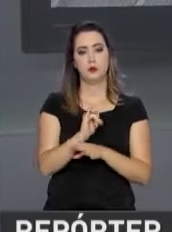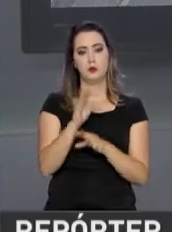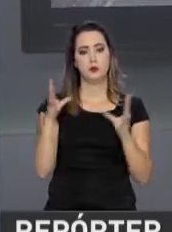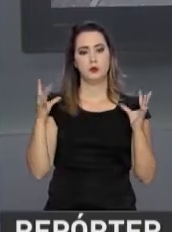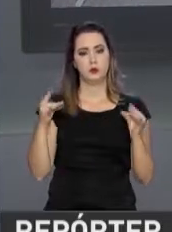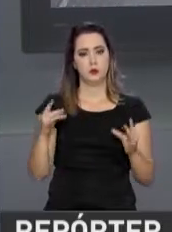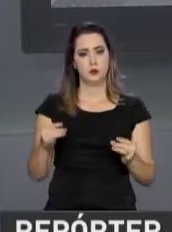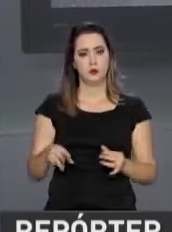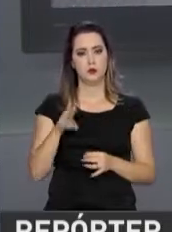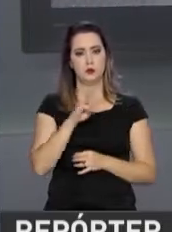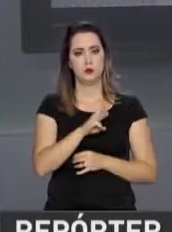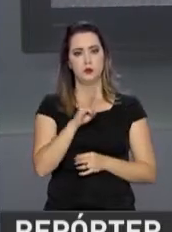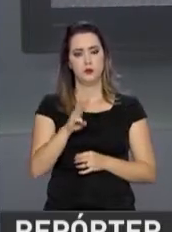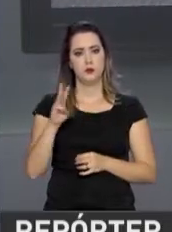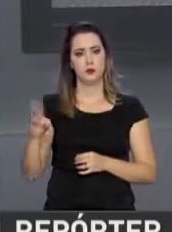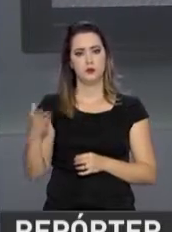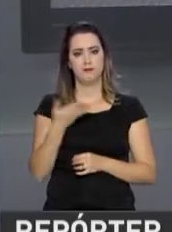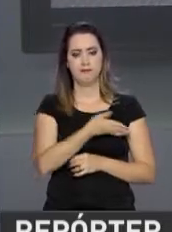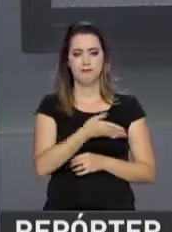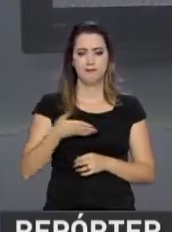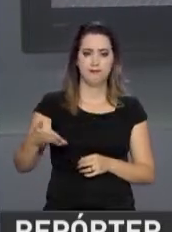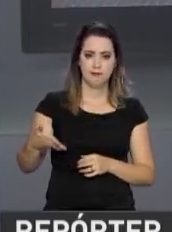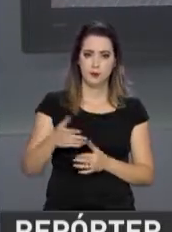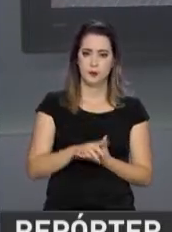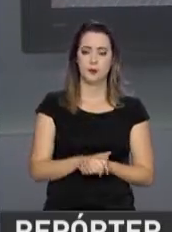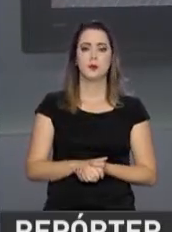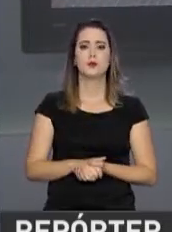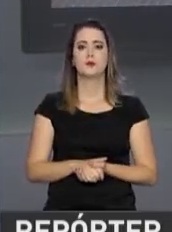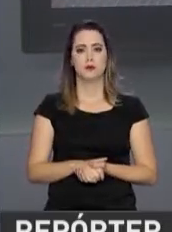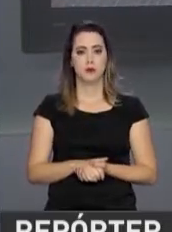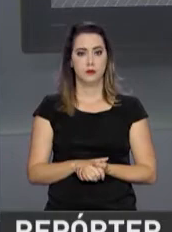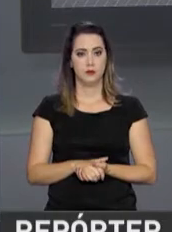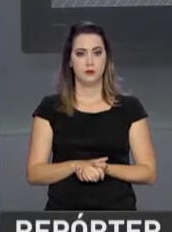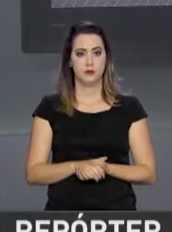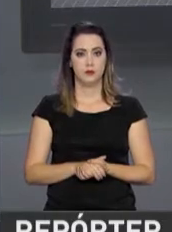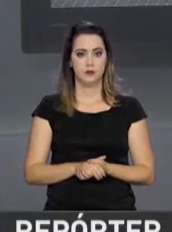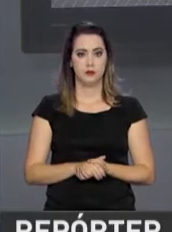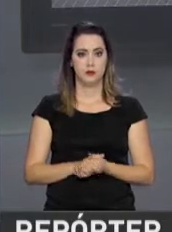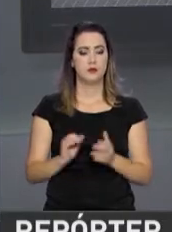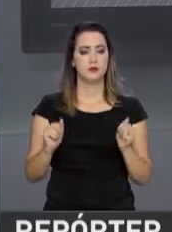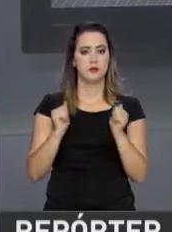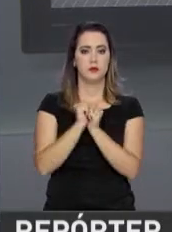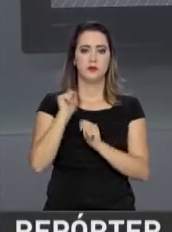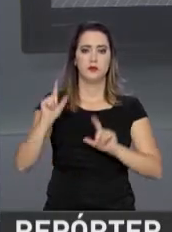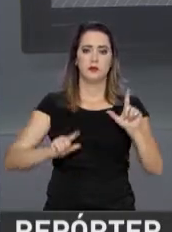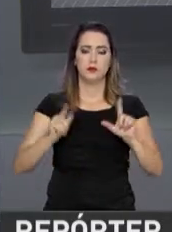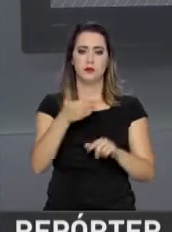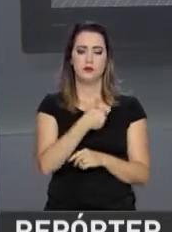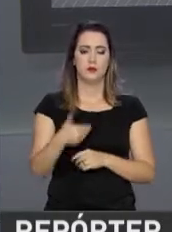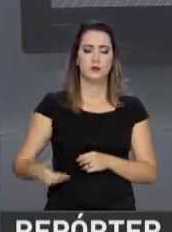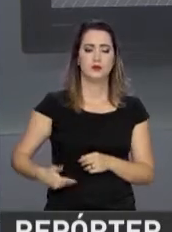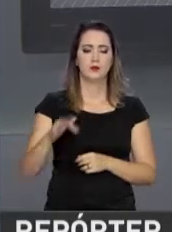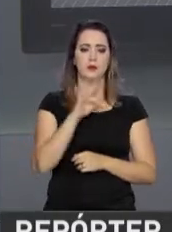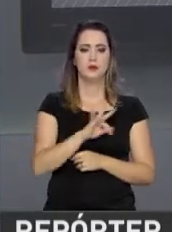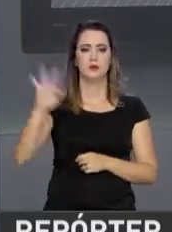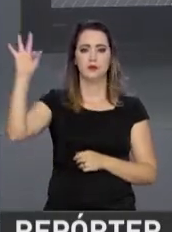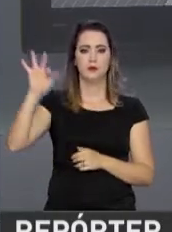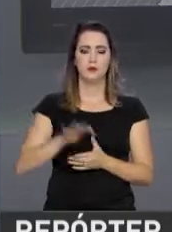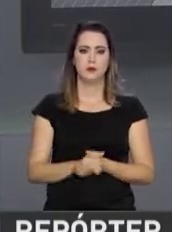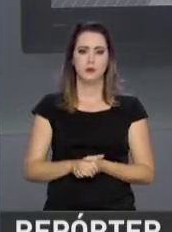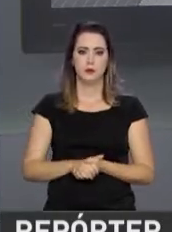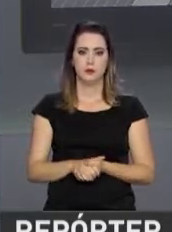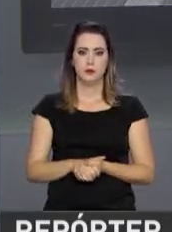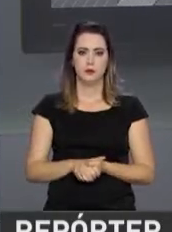youtube e toda nossa programação também está na página da nbr na internet continue com a gente na nbr a tv do governo